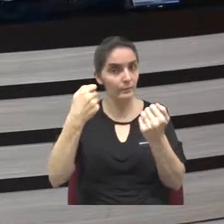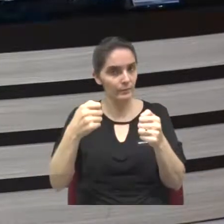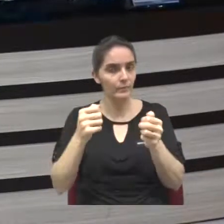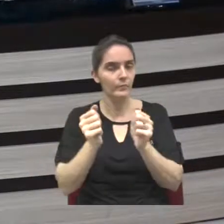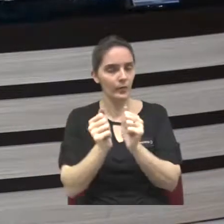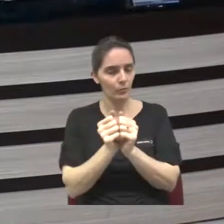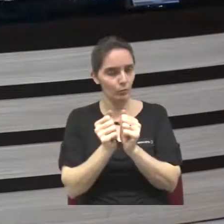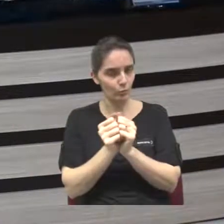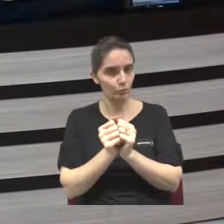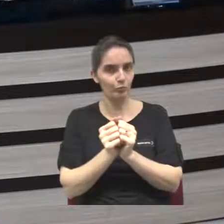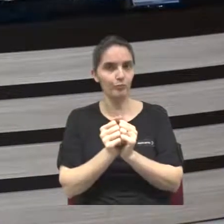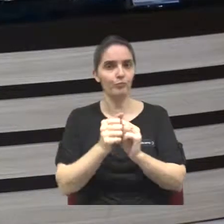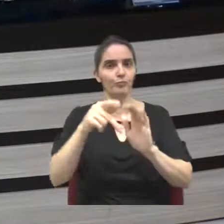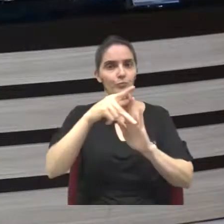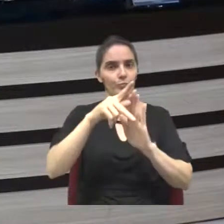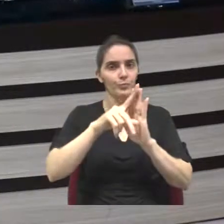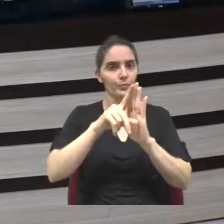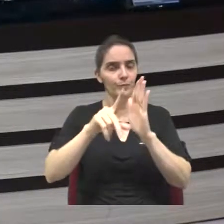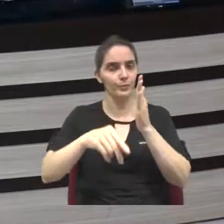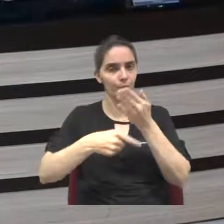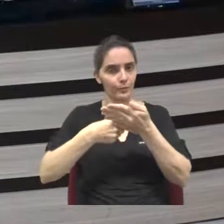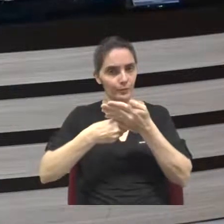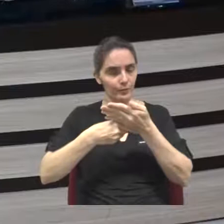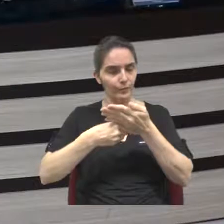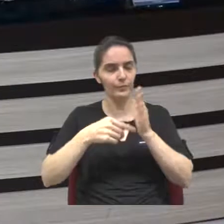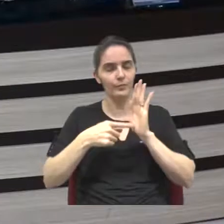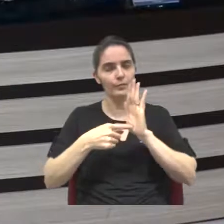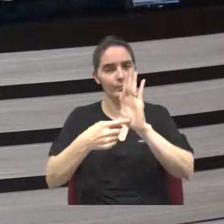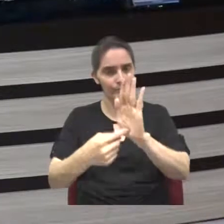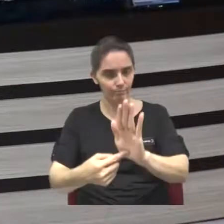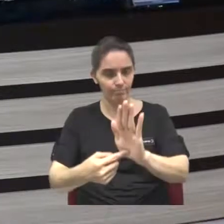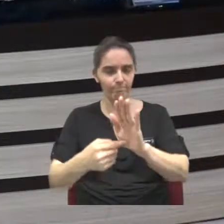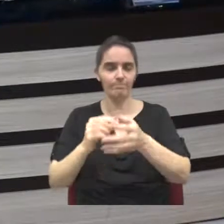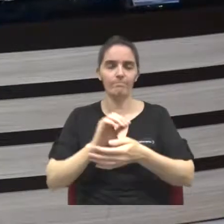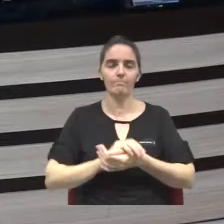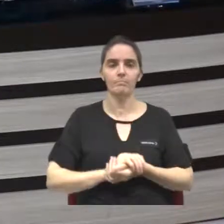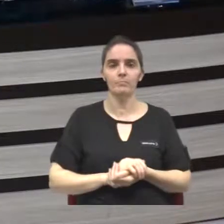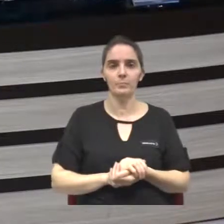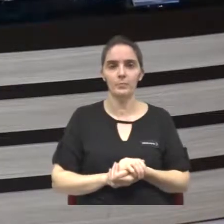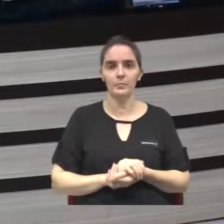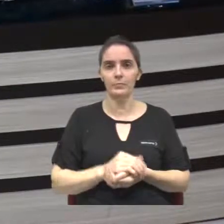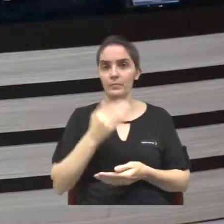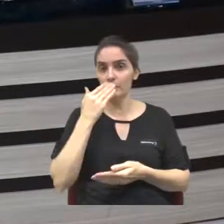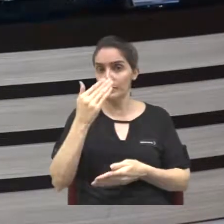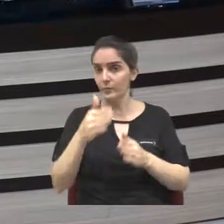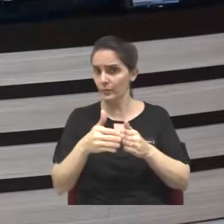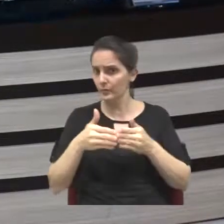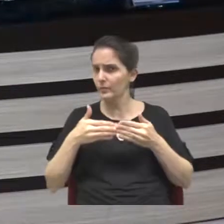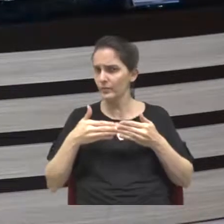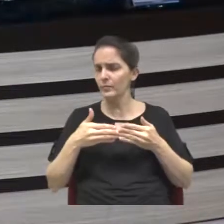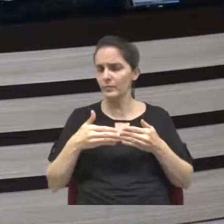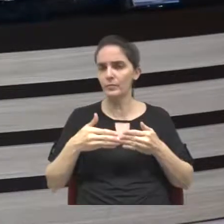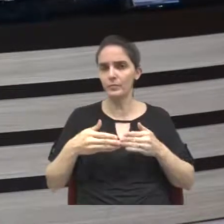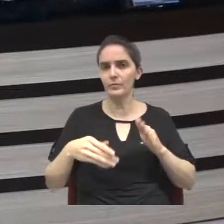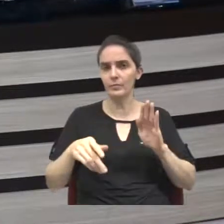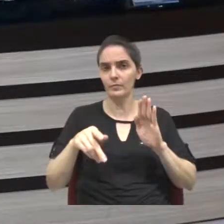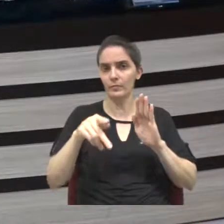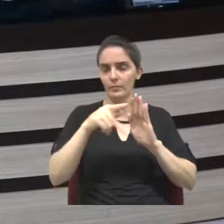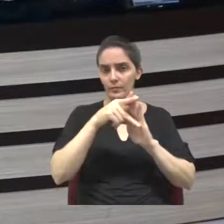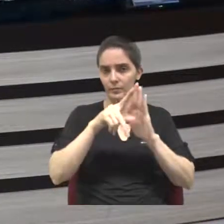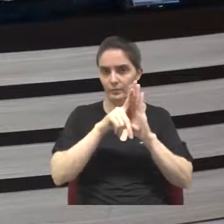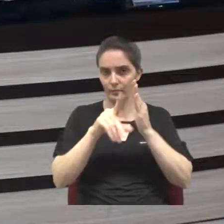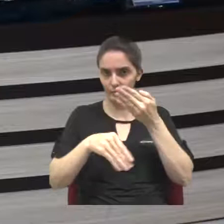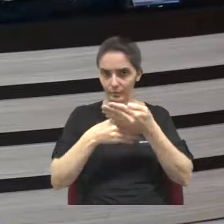do projeto de lei complementar, ora apresentado. Solicitamos que a presente proposta de lei complementar seja apreciada,